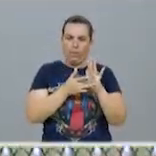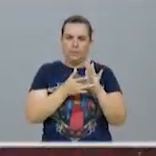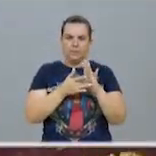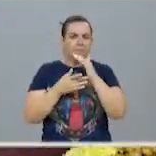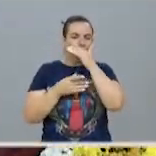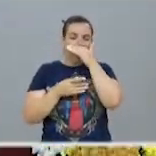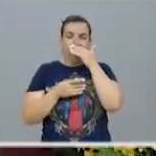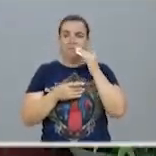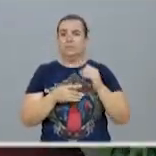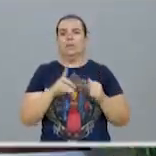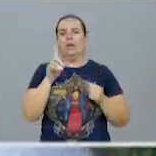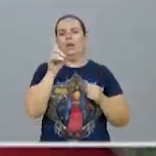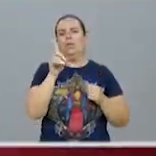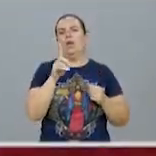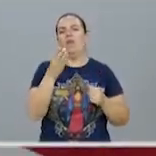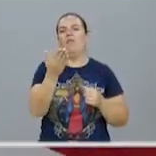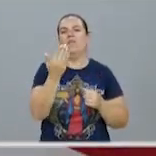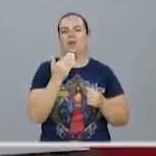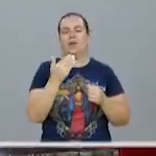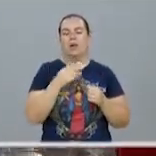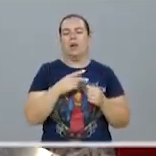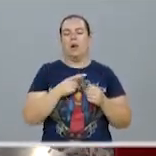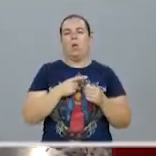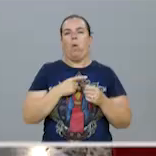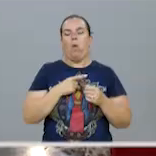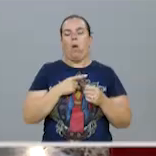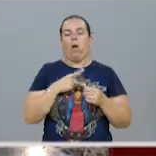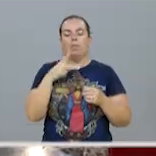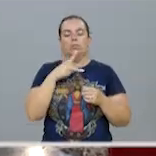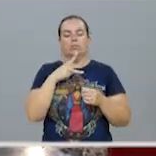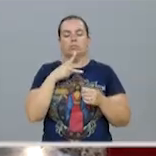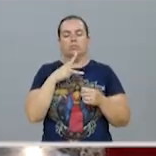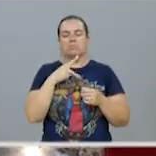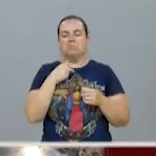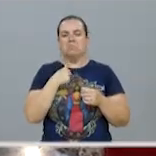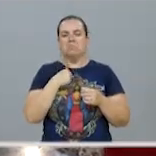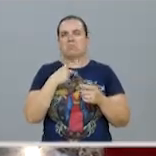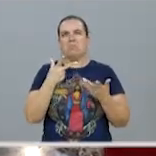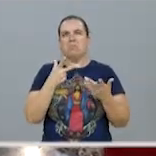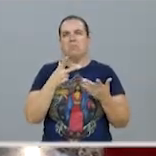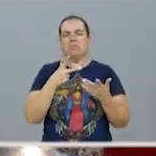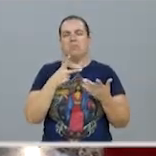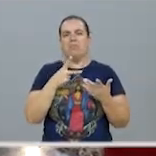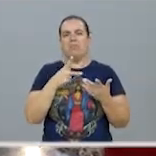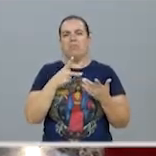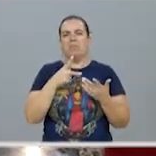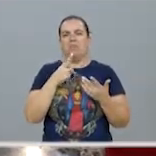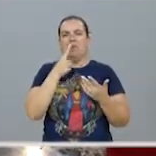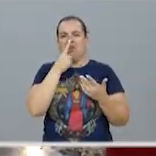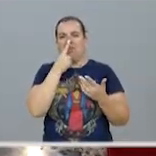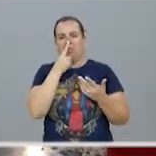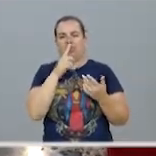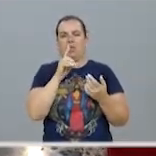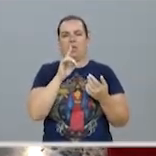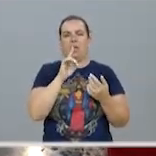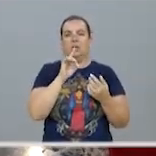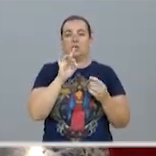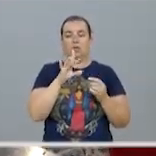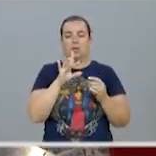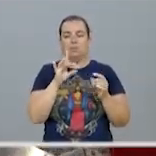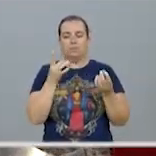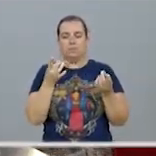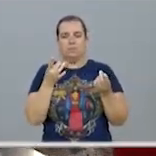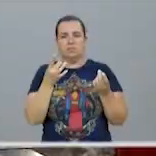não é um vim pessoal, não é um ir a Ele de uma forma intimista. Eu vejo